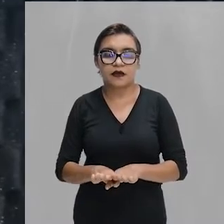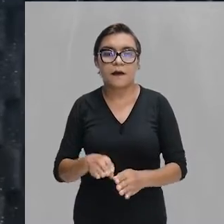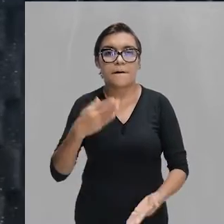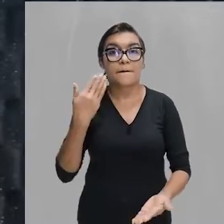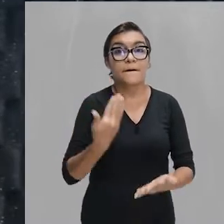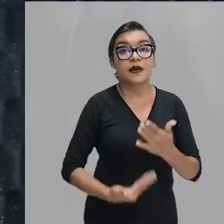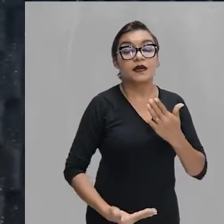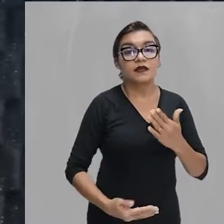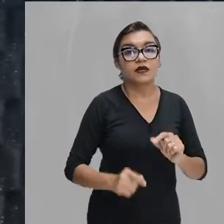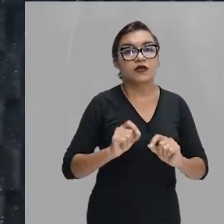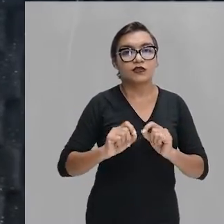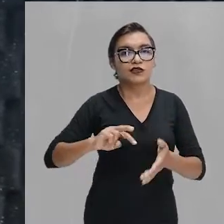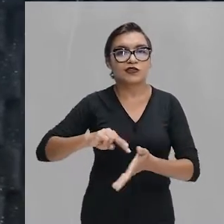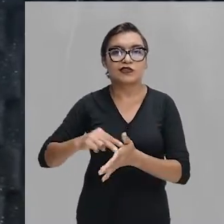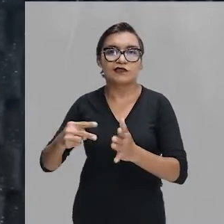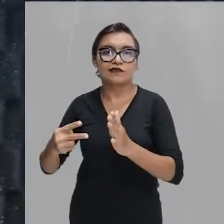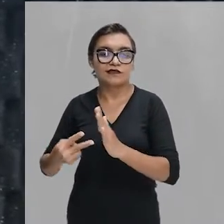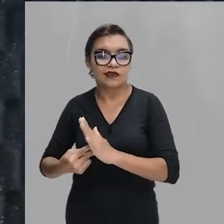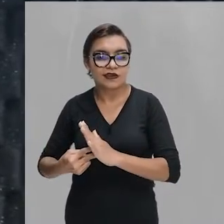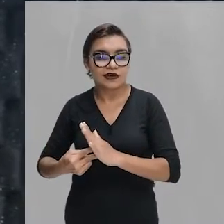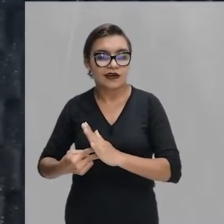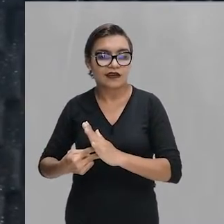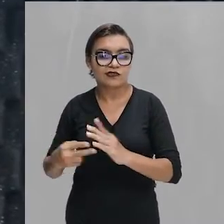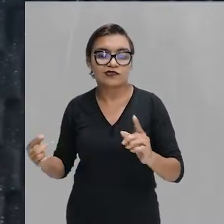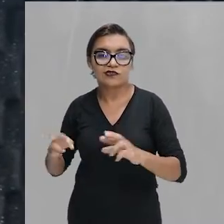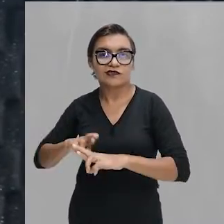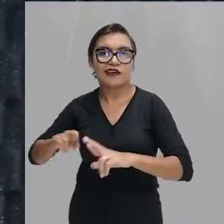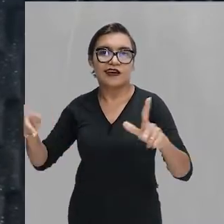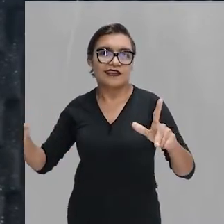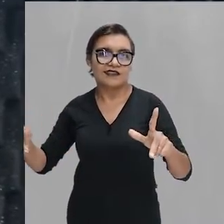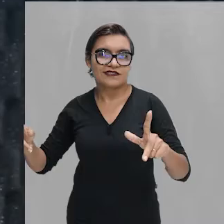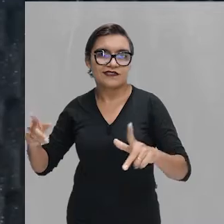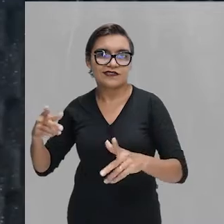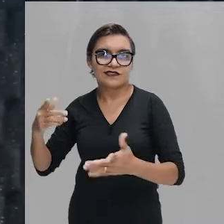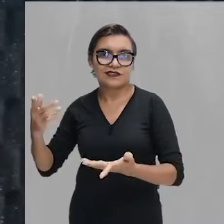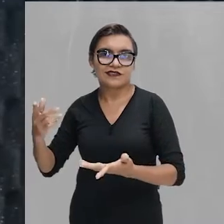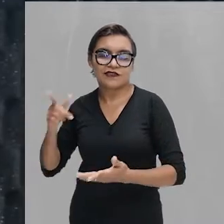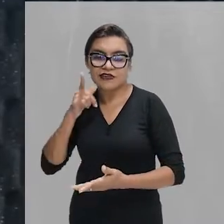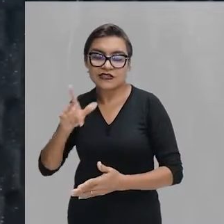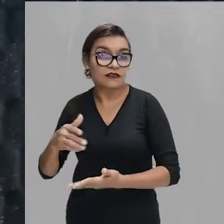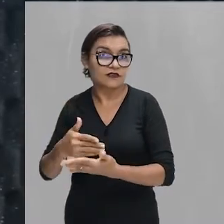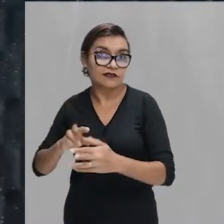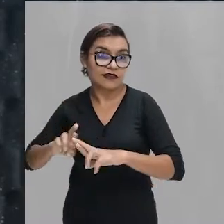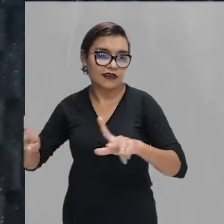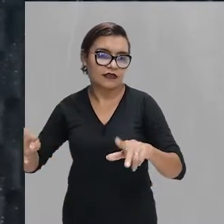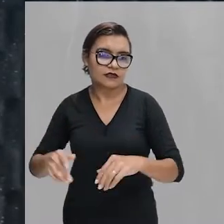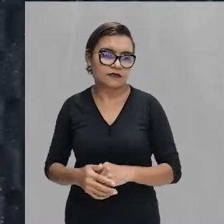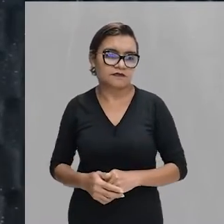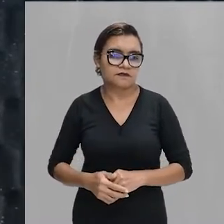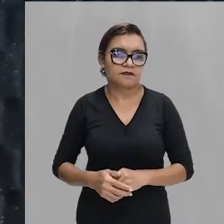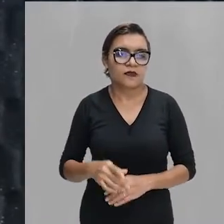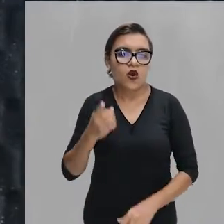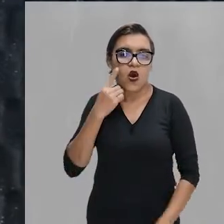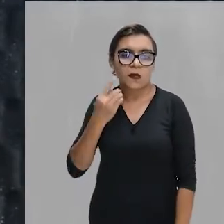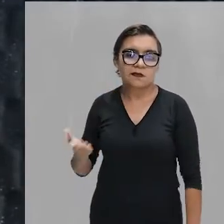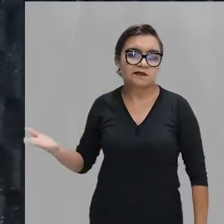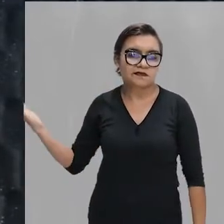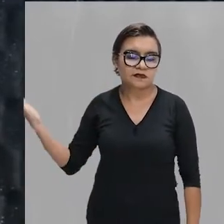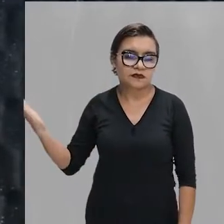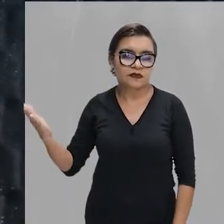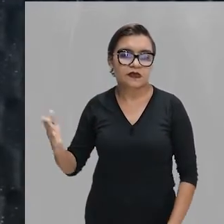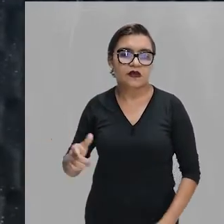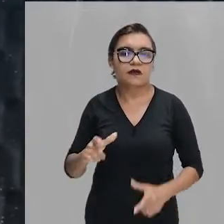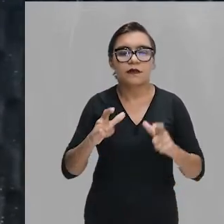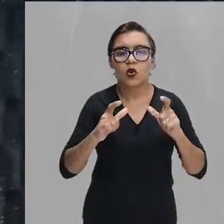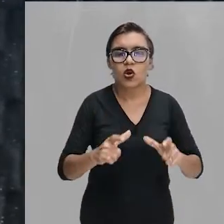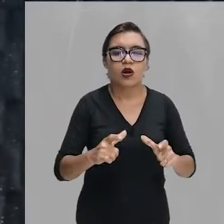de vencer. Como é que fica o outro? Perder-se, não saber onde você está. Você está perdido no